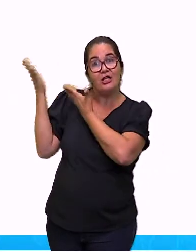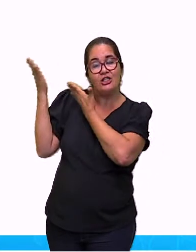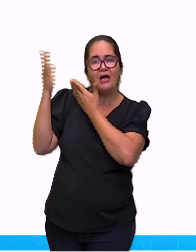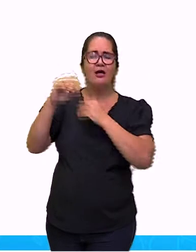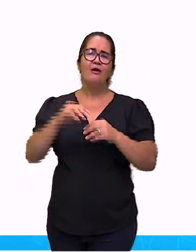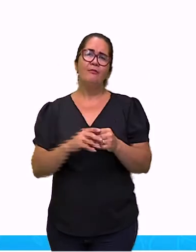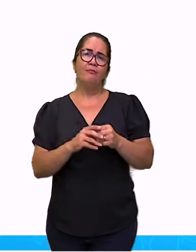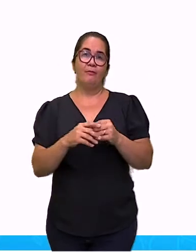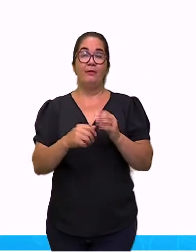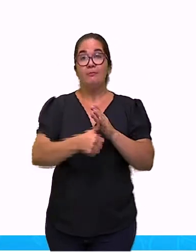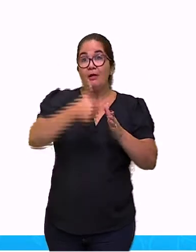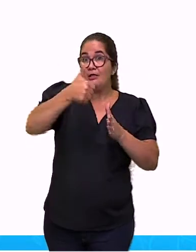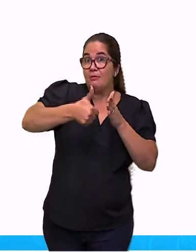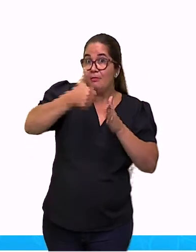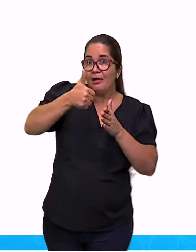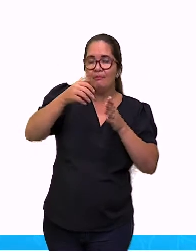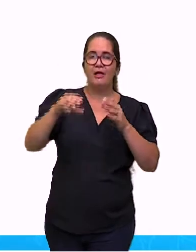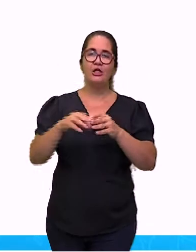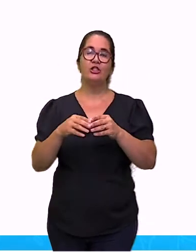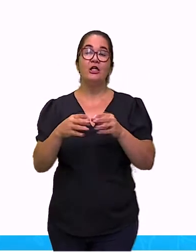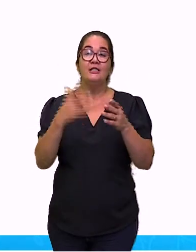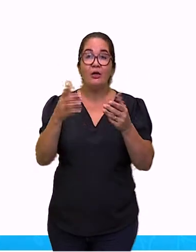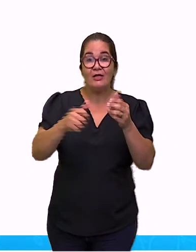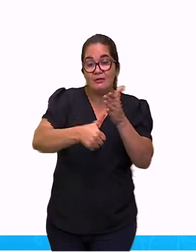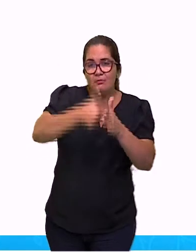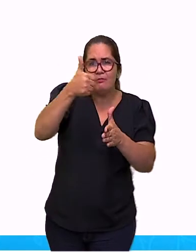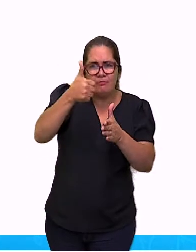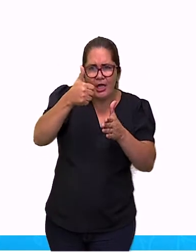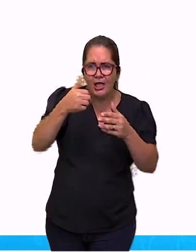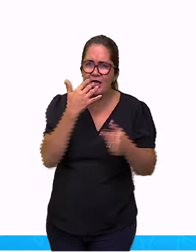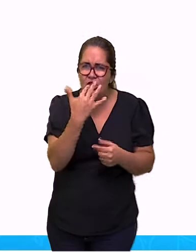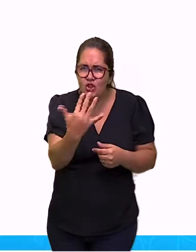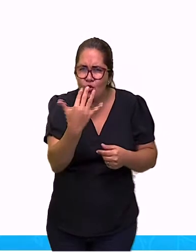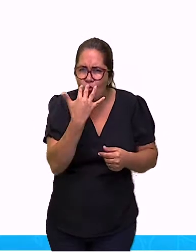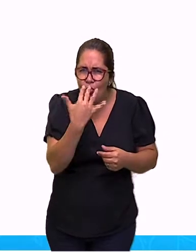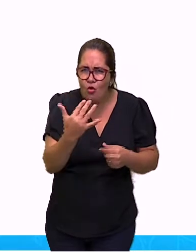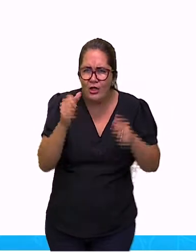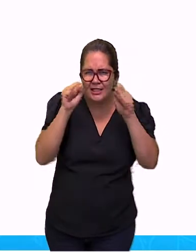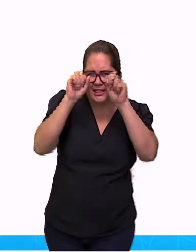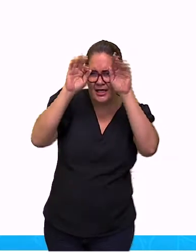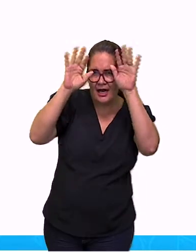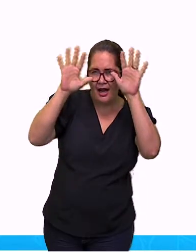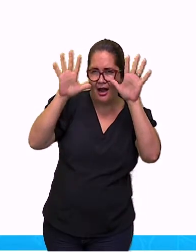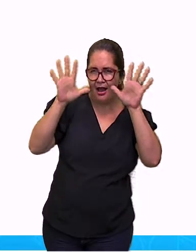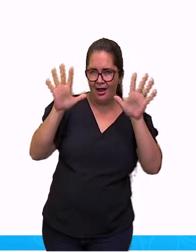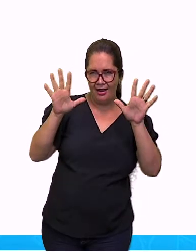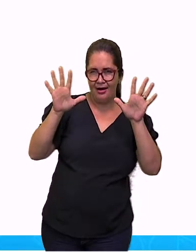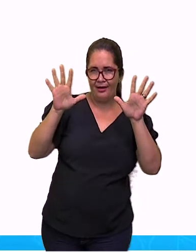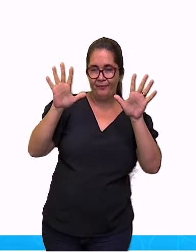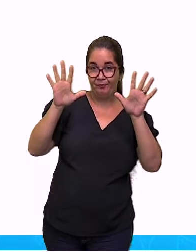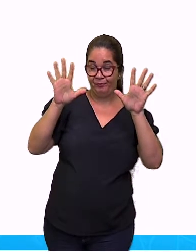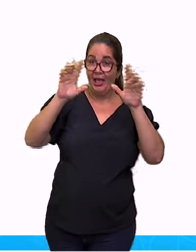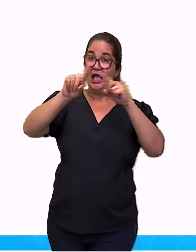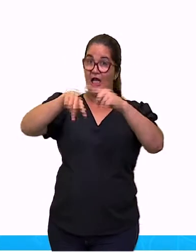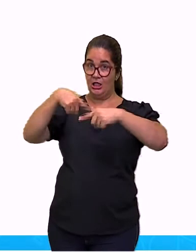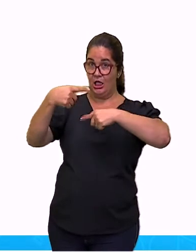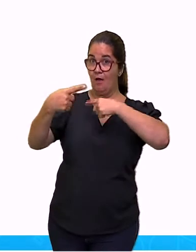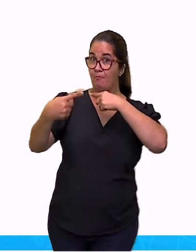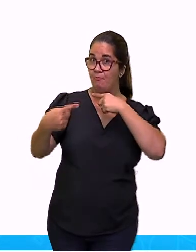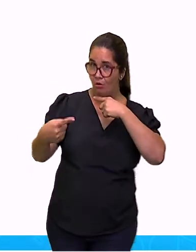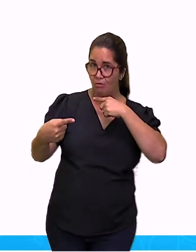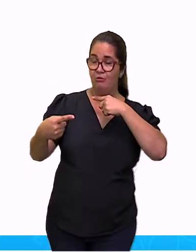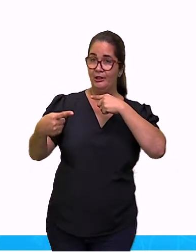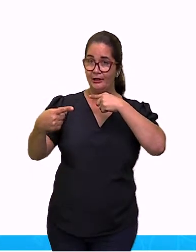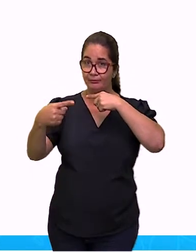a justaposição das cores primárias. Vai colocando no espaço branco as cores e aí